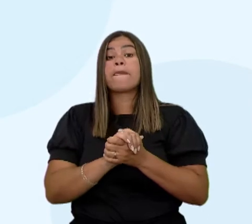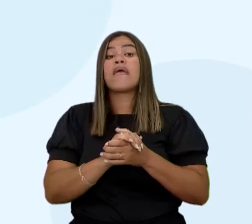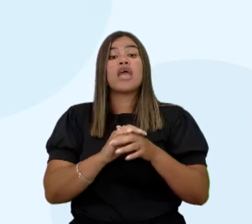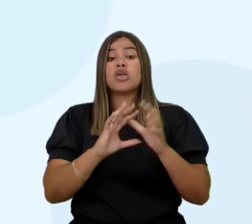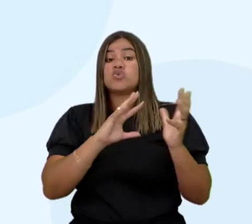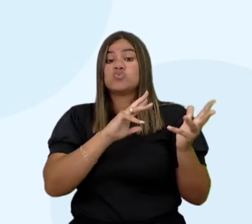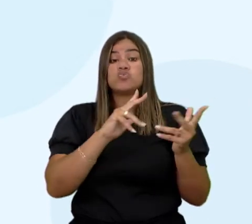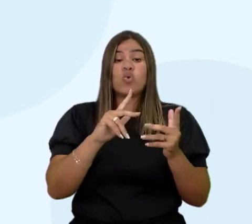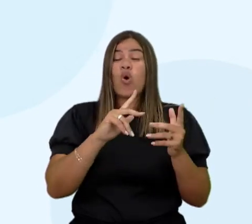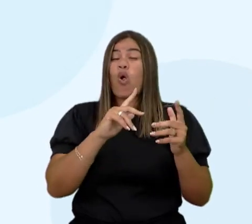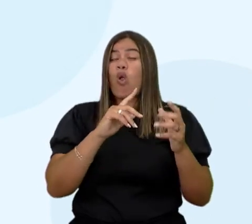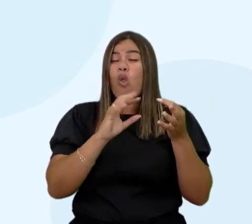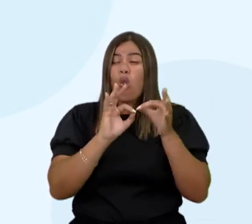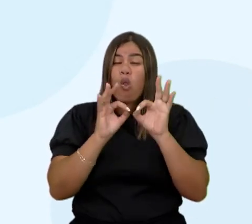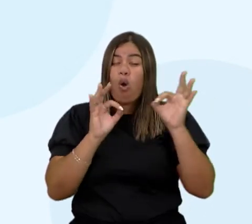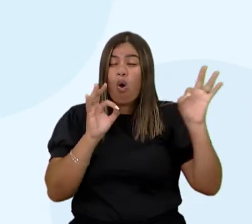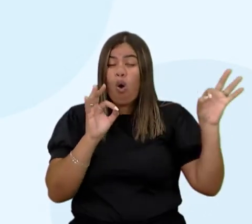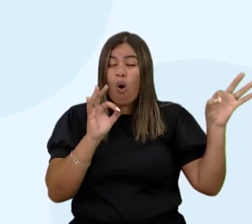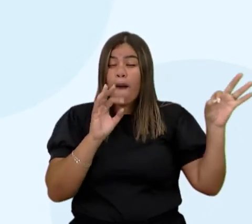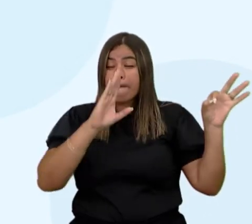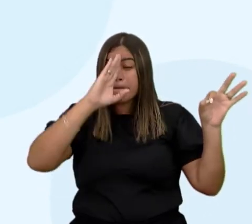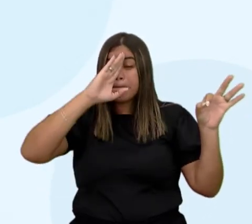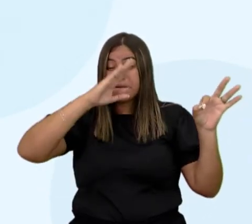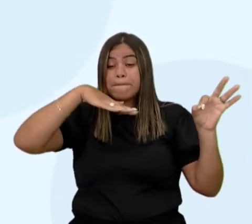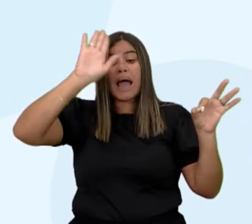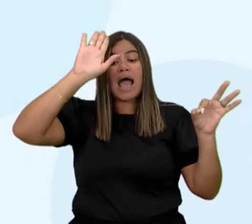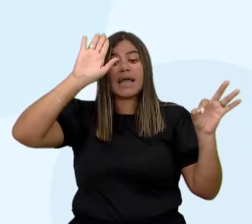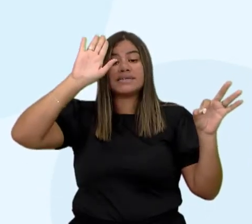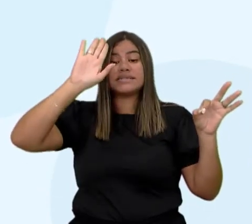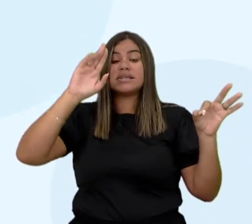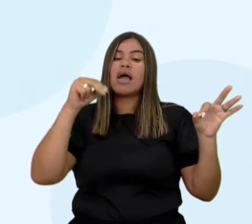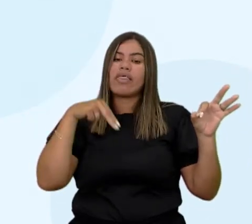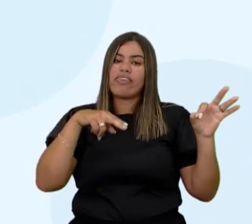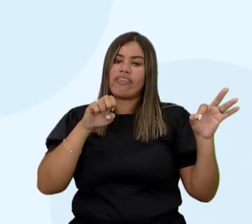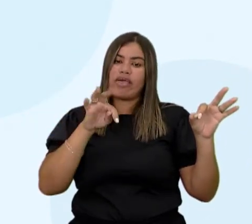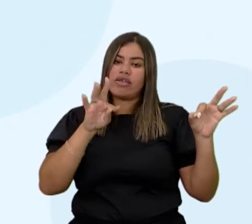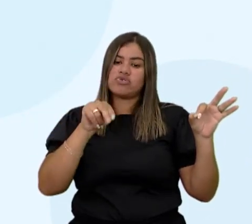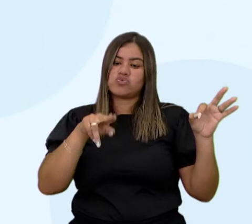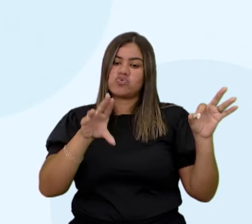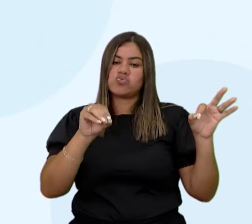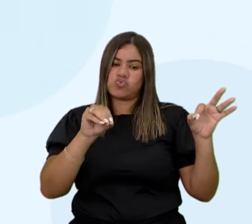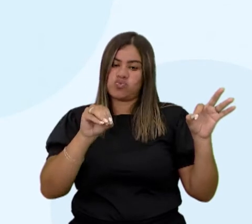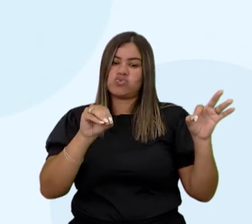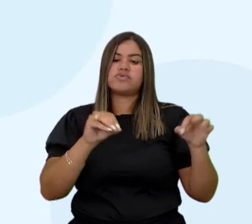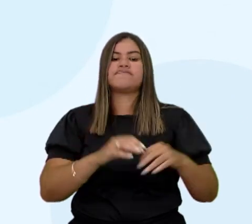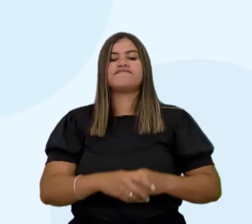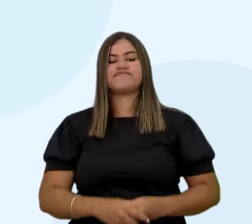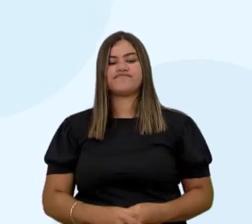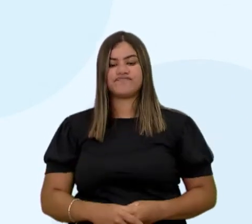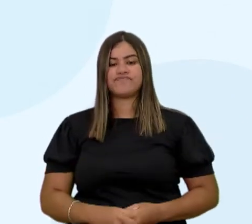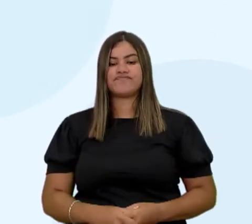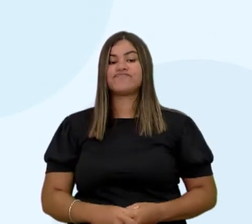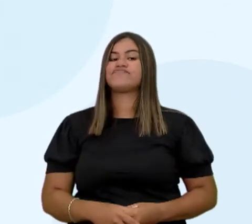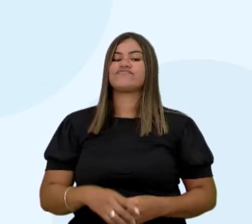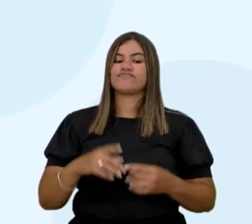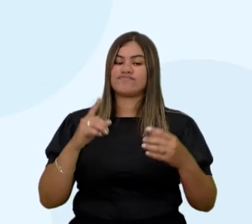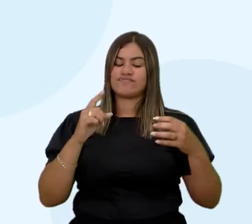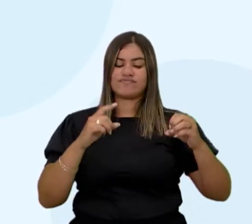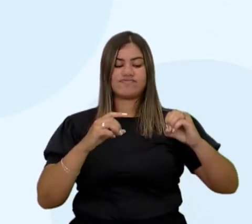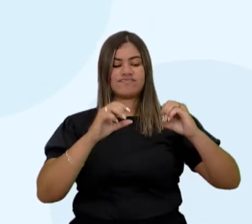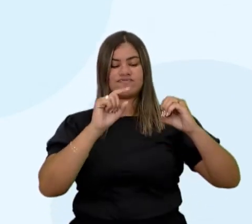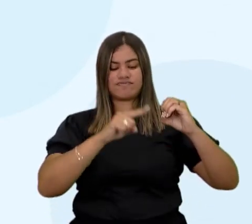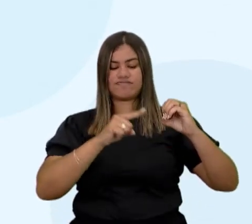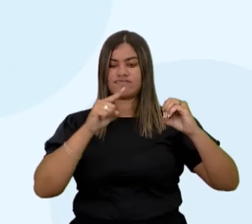distante do Sol, Netuno. Então aí a ordem lá está em relação ao Sol: Mercúrio, Vênus, Terra,